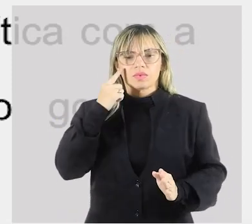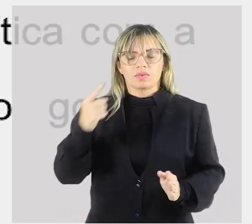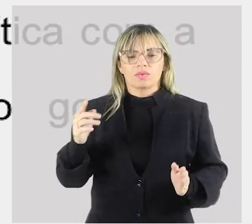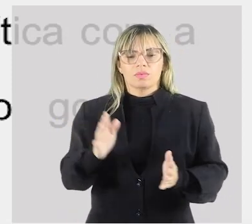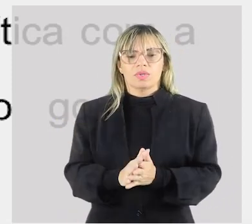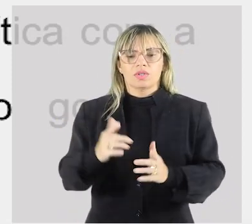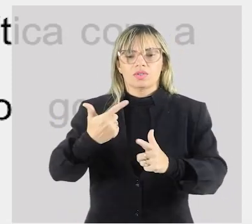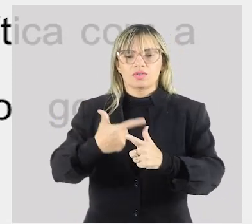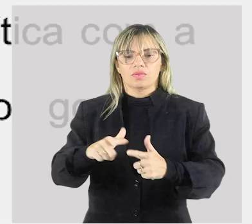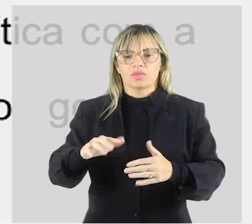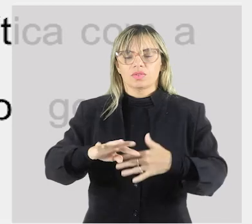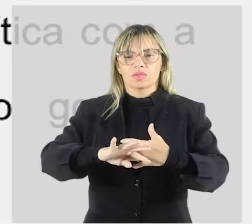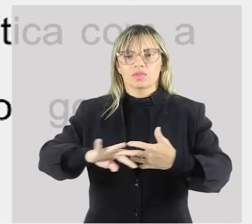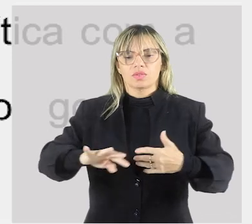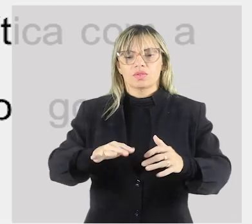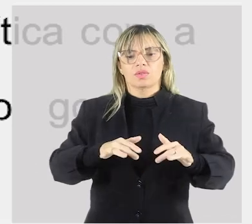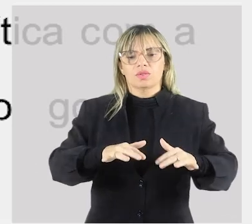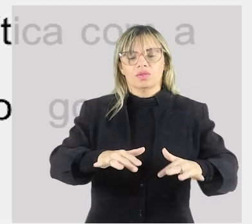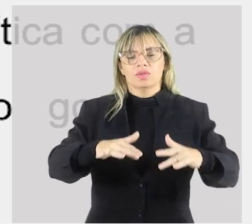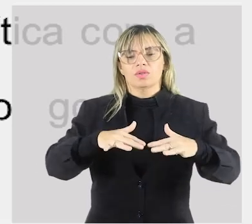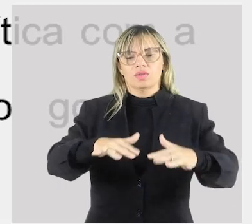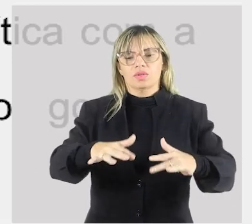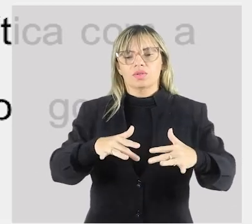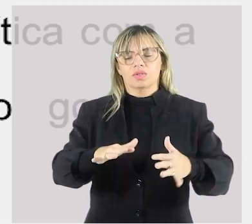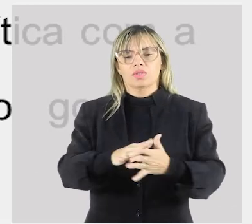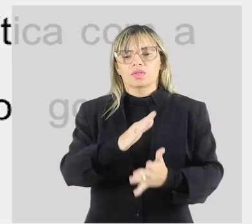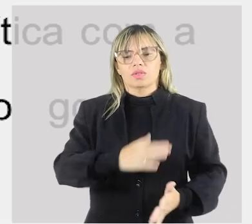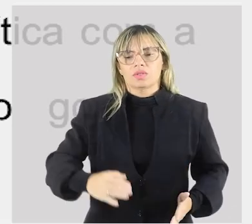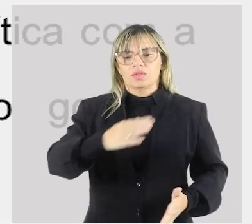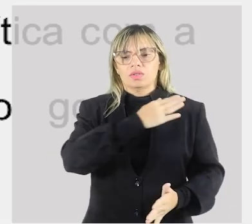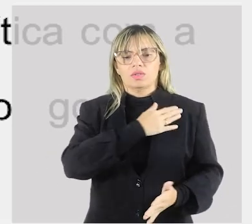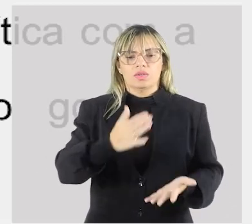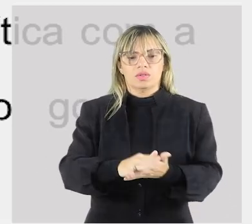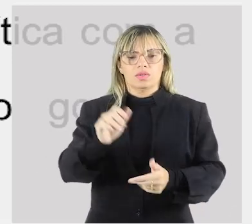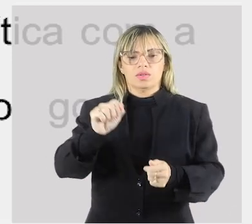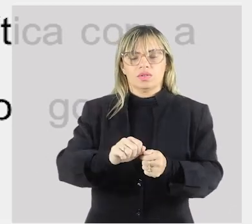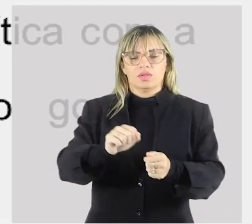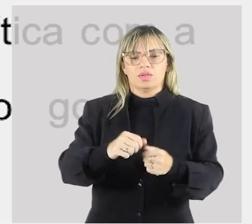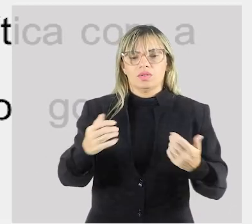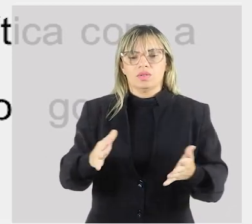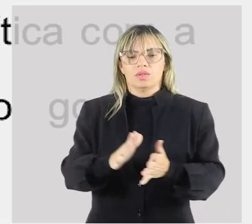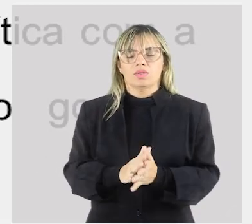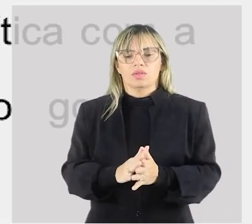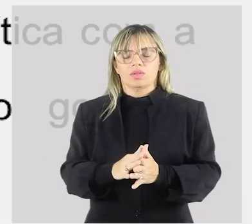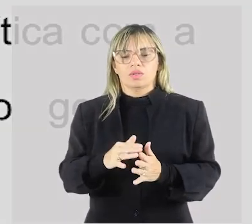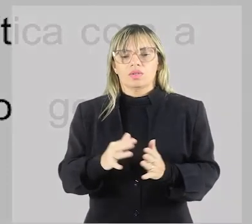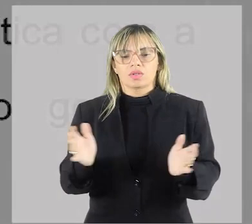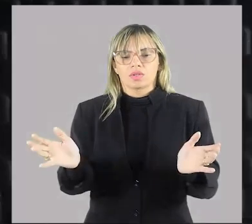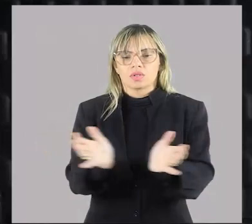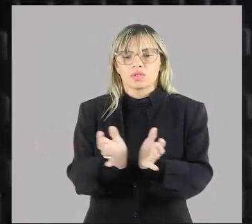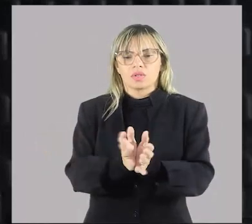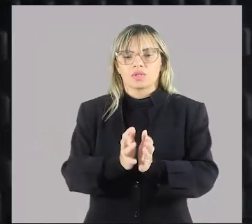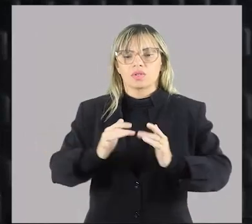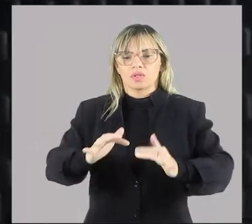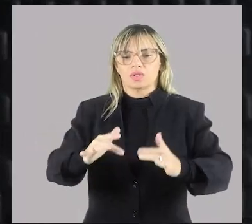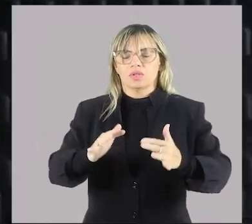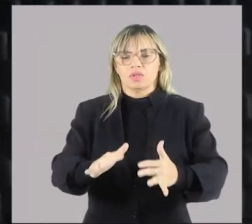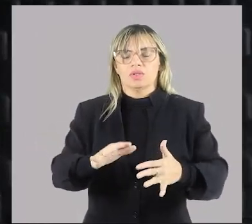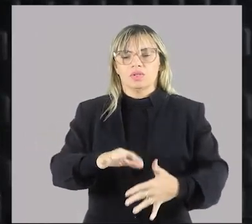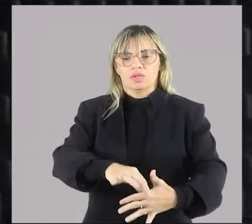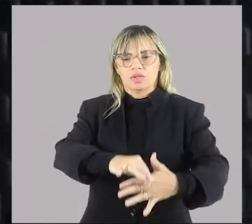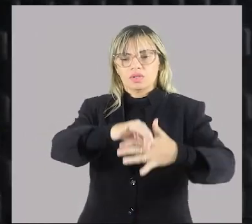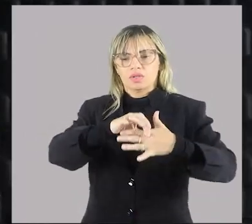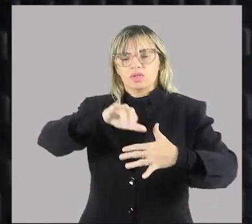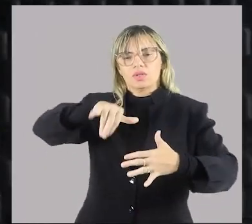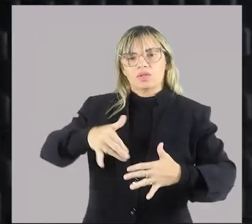tenentista. A atuação dos integrantes dos movimentos liderados por Juarez Távora, já é lá dentro da Era